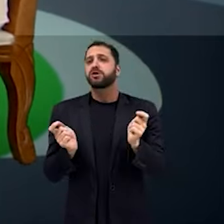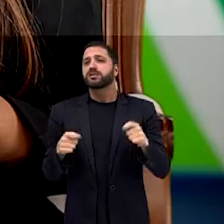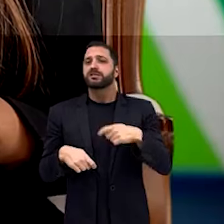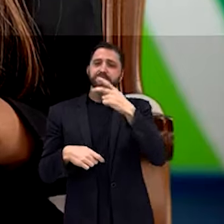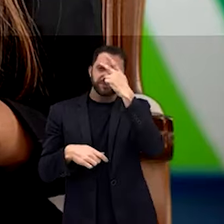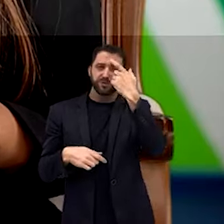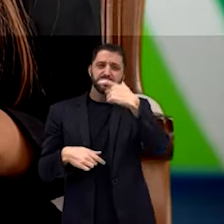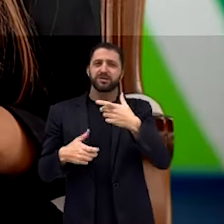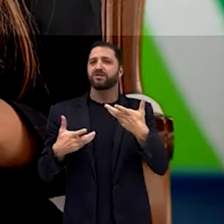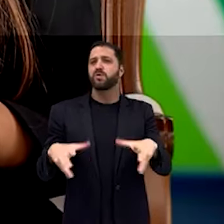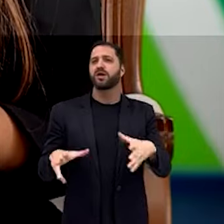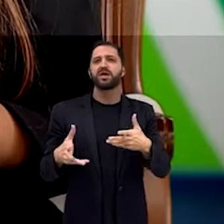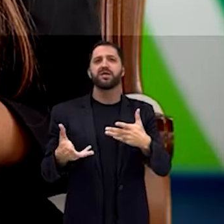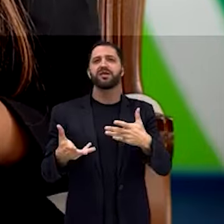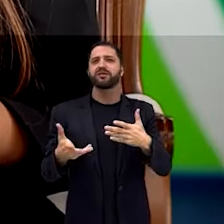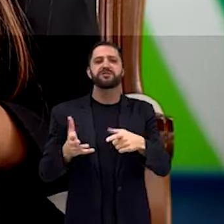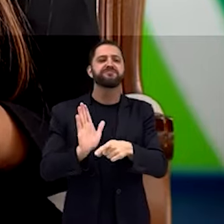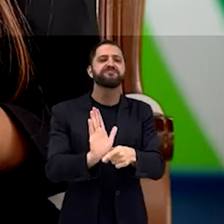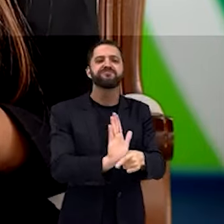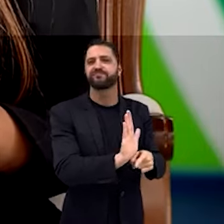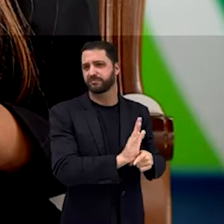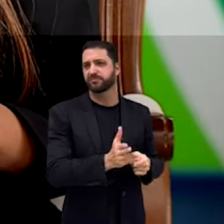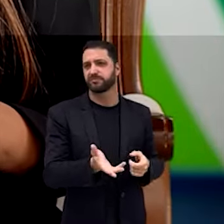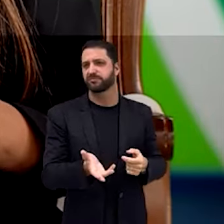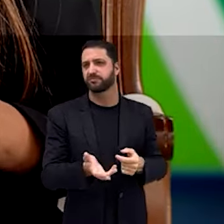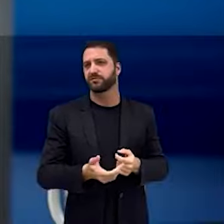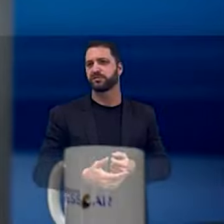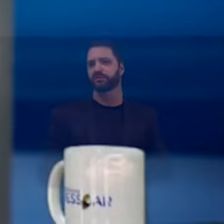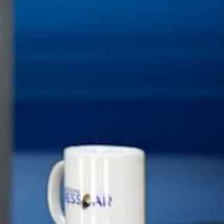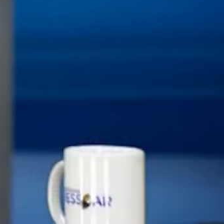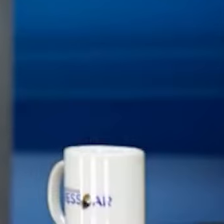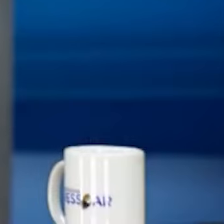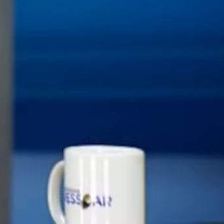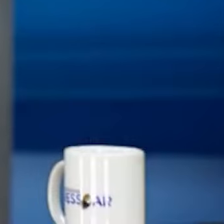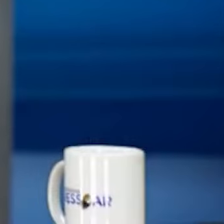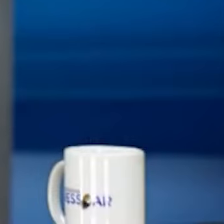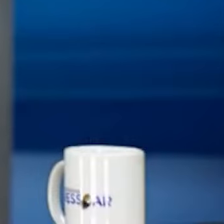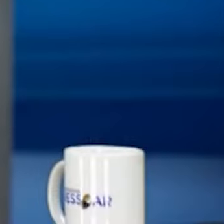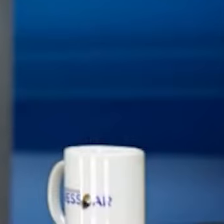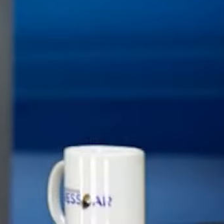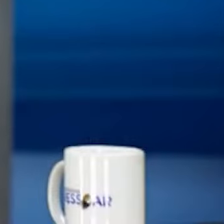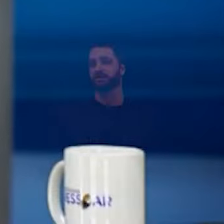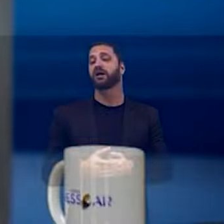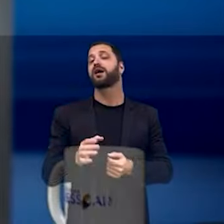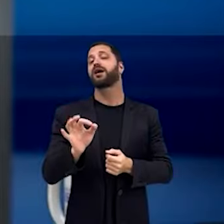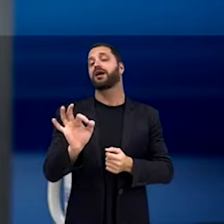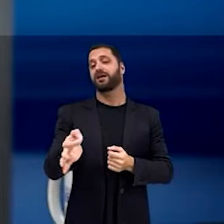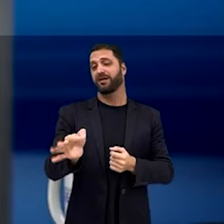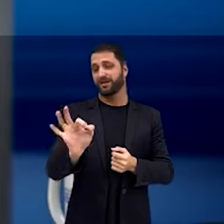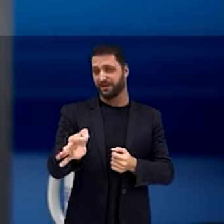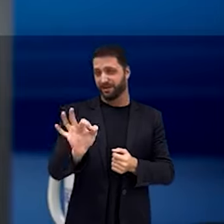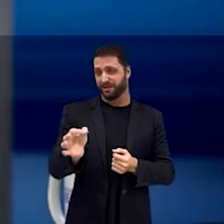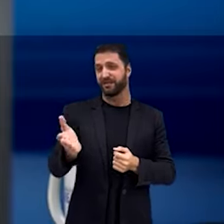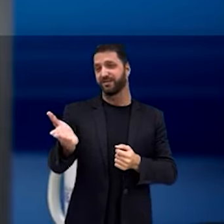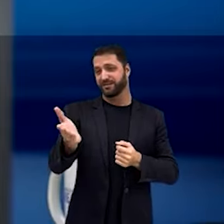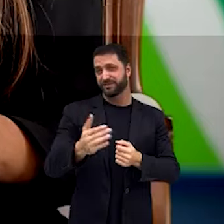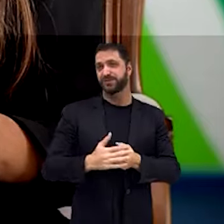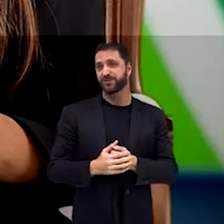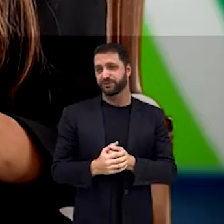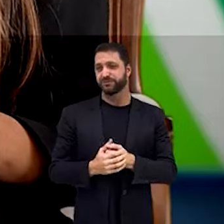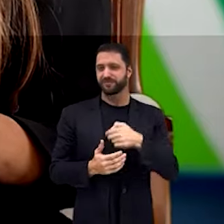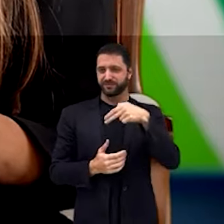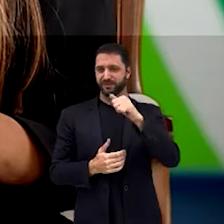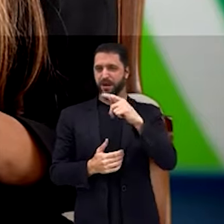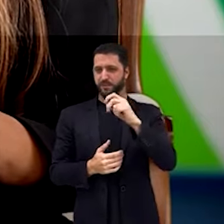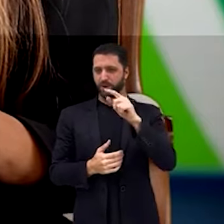seja aquela pessoa que não gosta de servir. Vamos colocar dessa maneira. Que acha que só quer receber e não quer fazer.